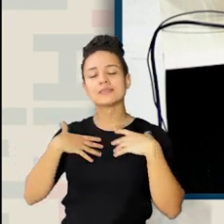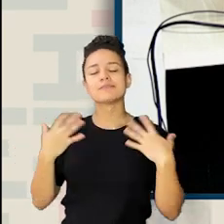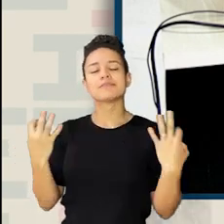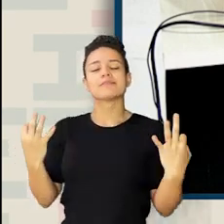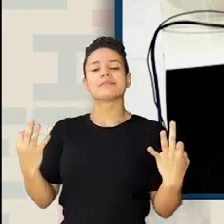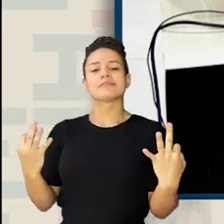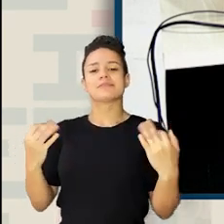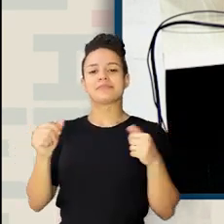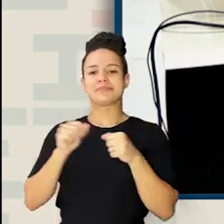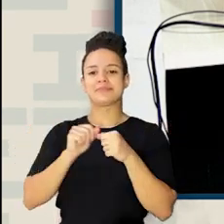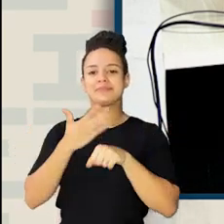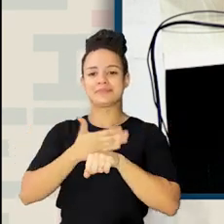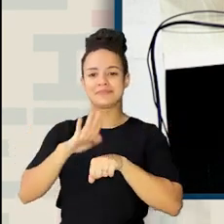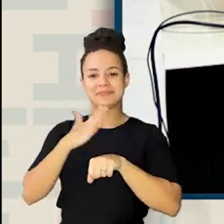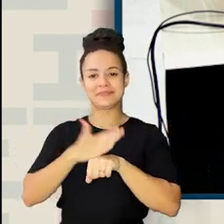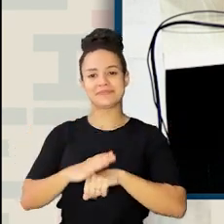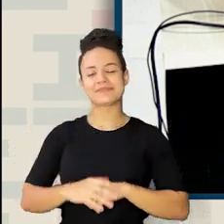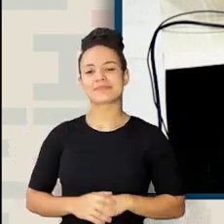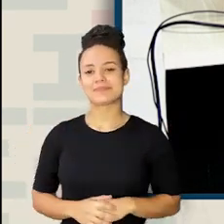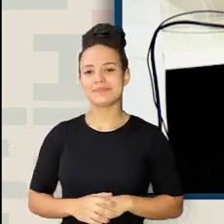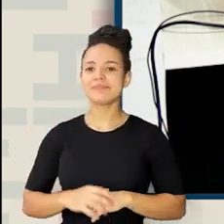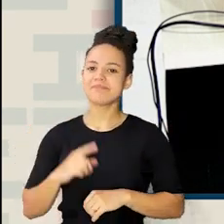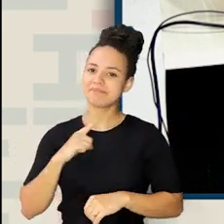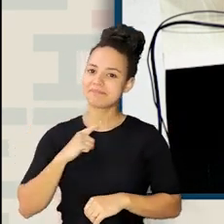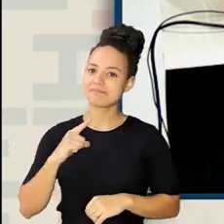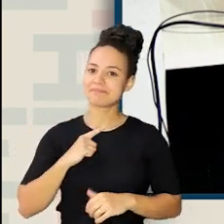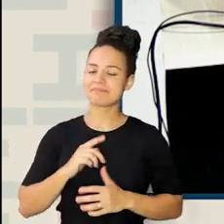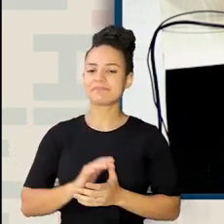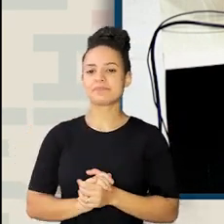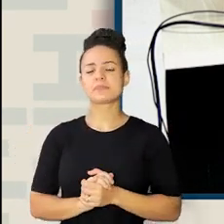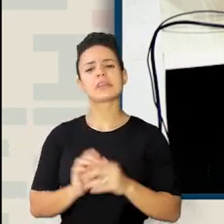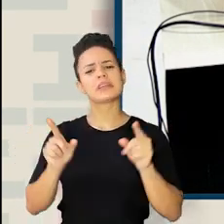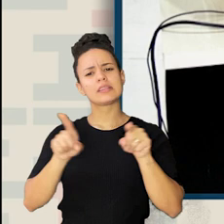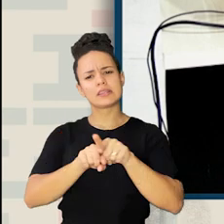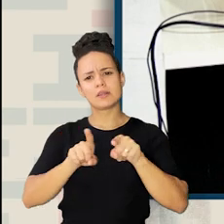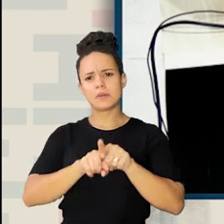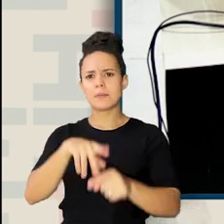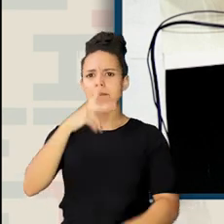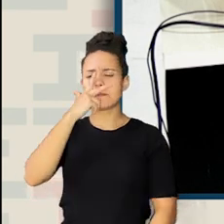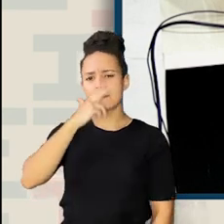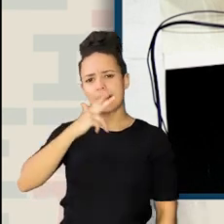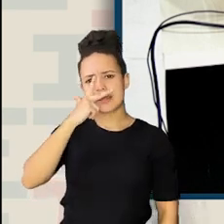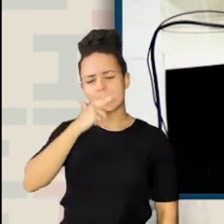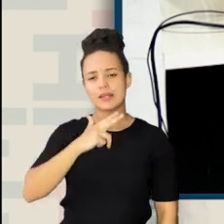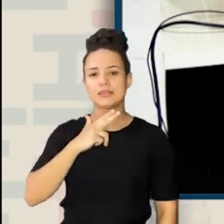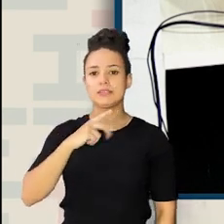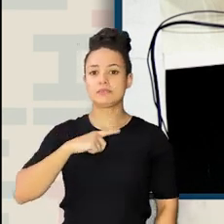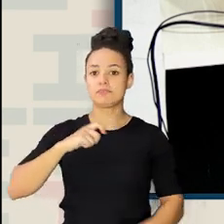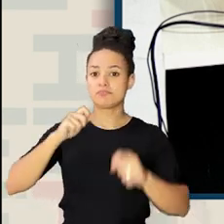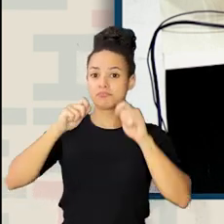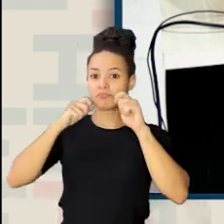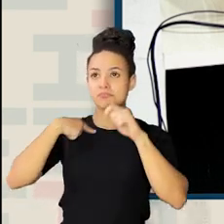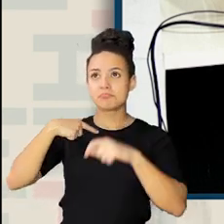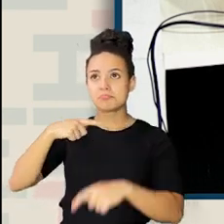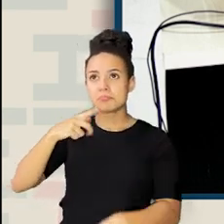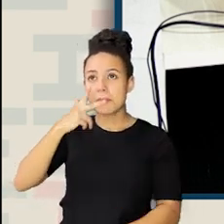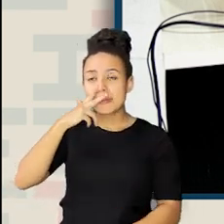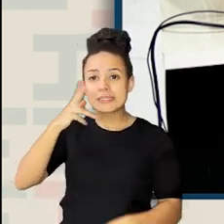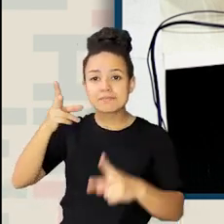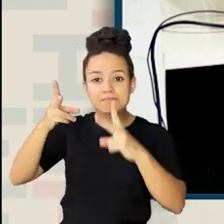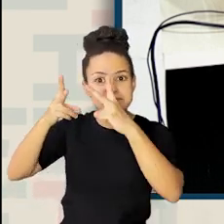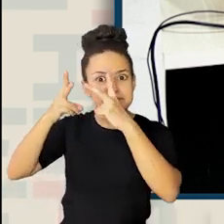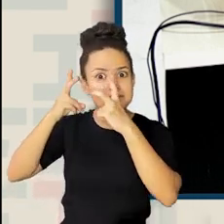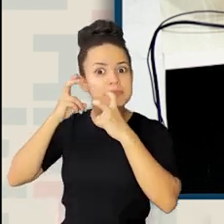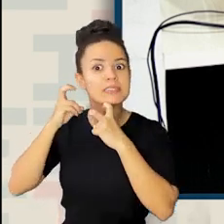né? Tem esse gesto, né? E ao mesmo tempo é muito atenta à escuta para